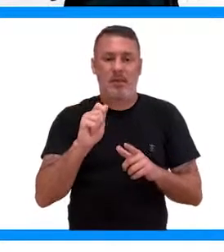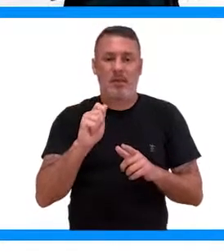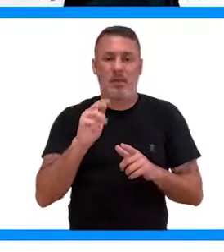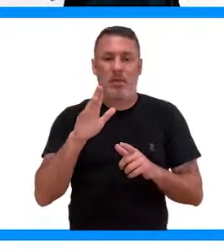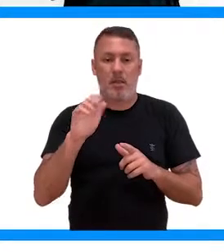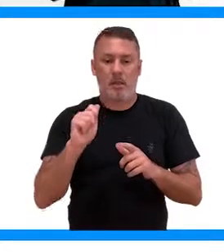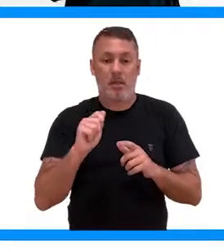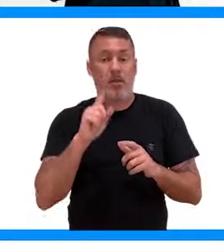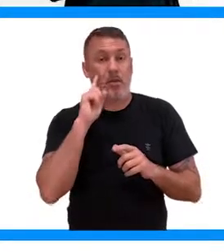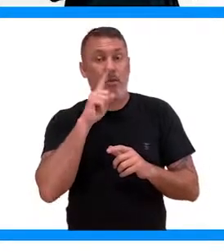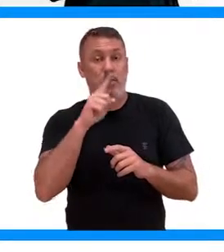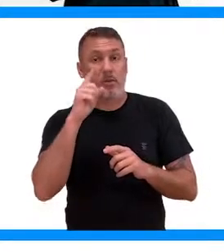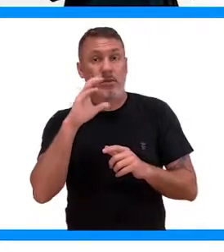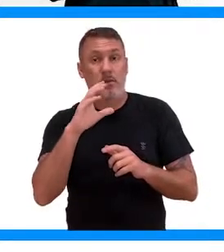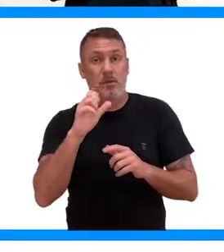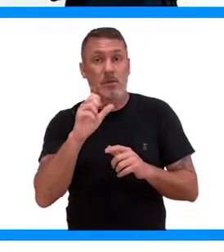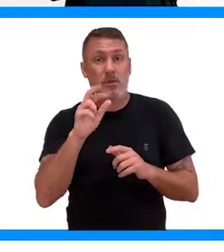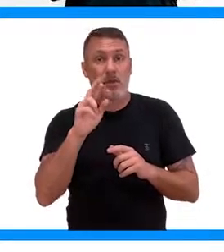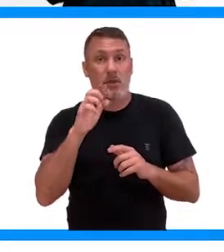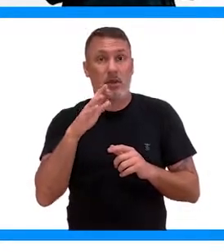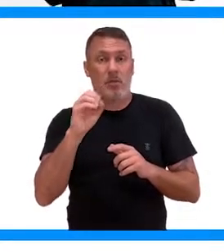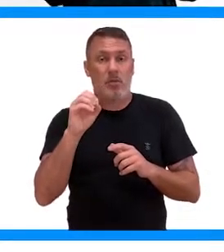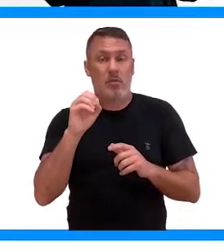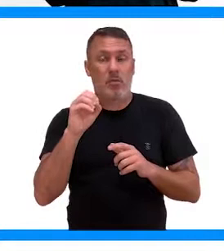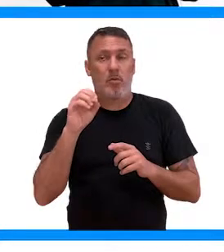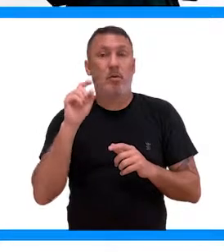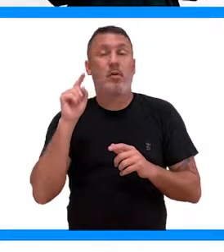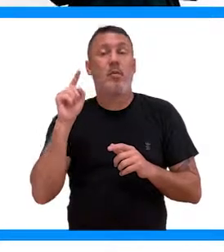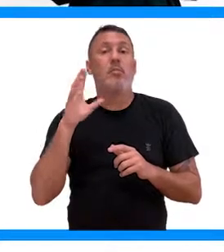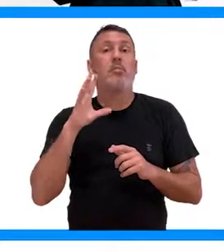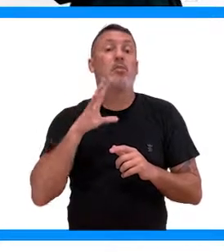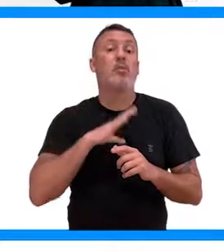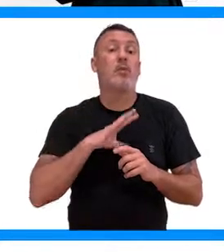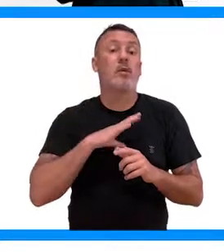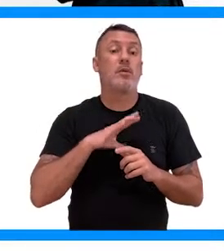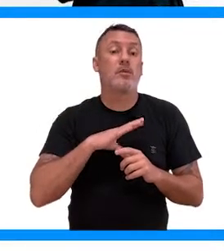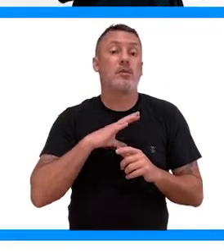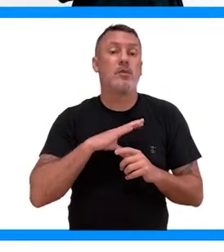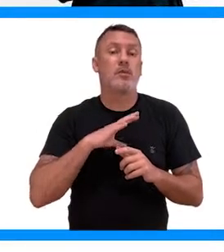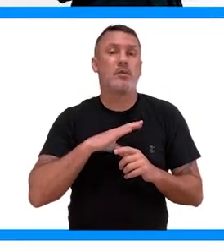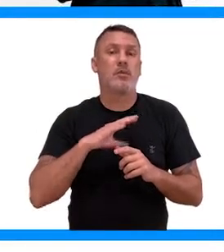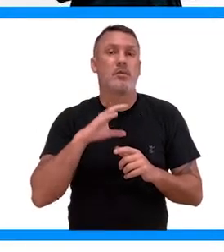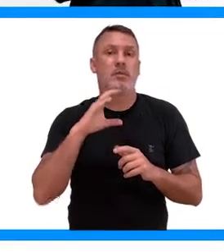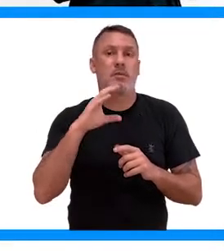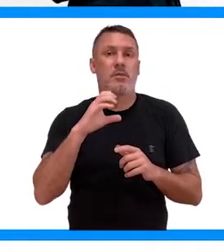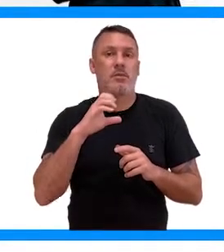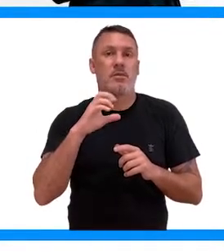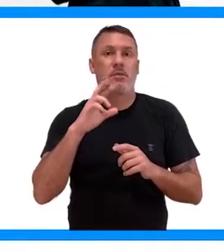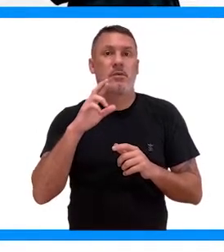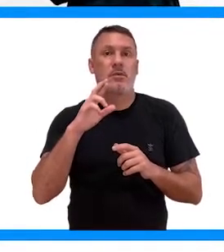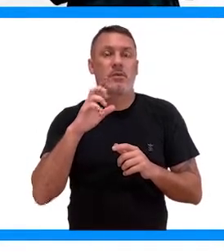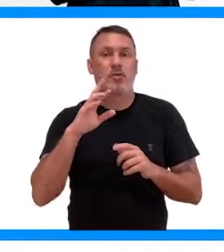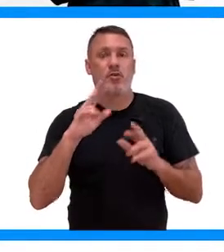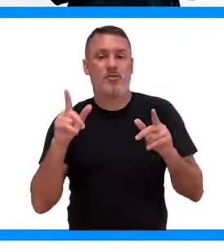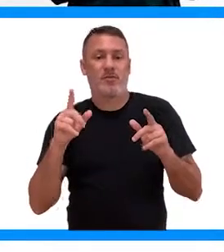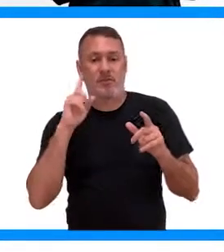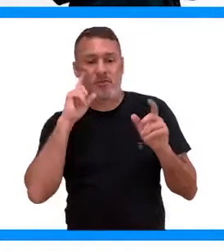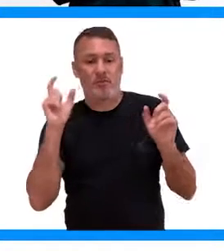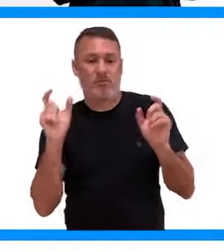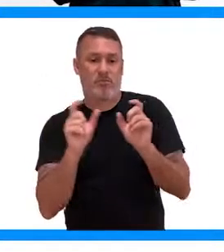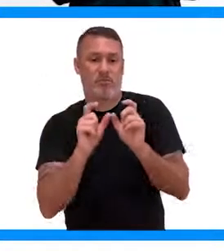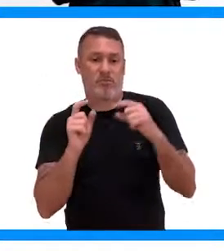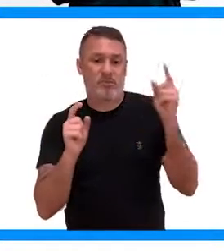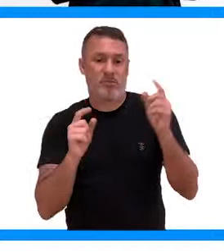tabuleta. Cerebro, olha que diferente essa. No português é cérebro, né? E em espanhol, cerebro. A forte